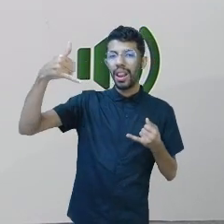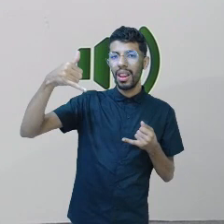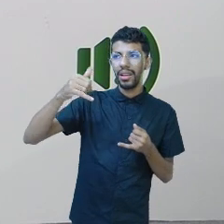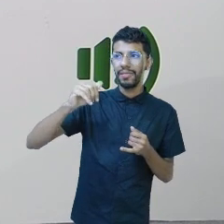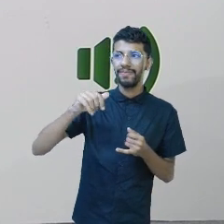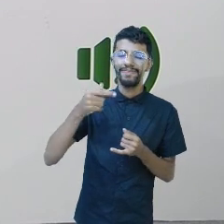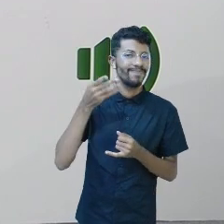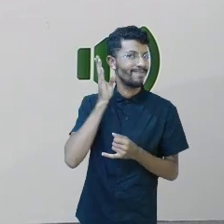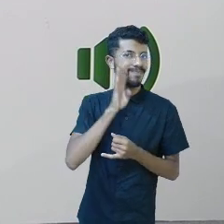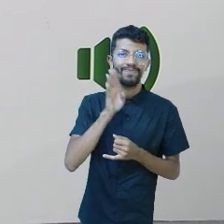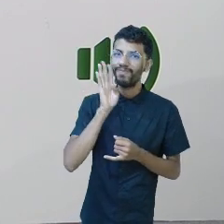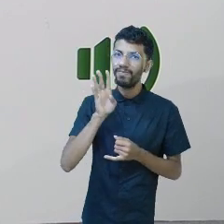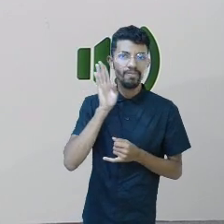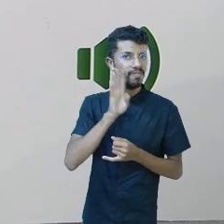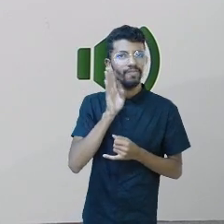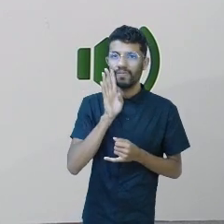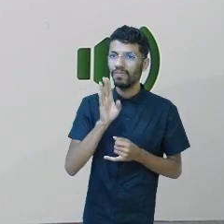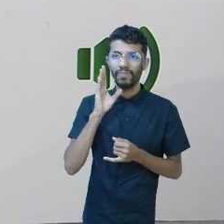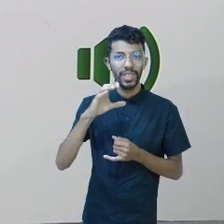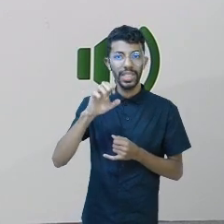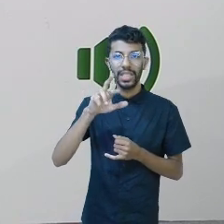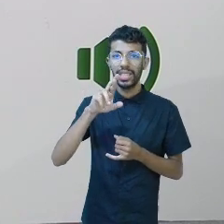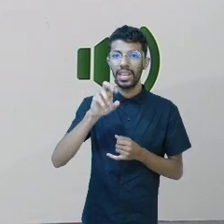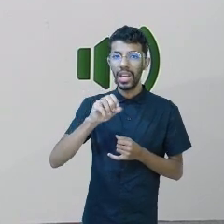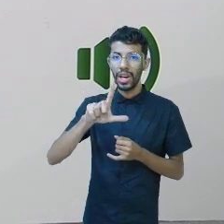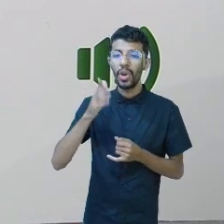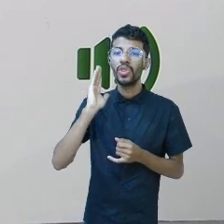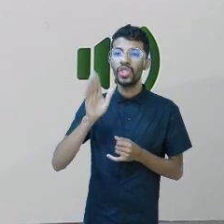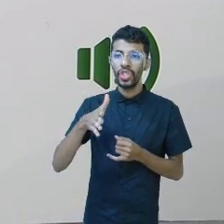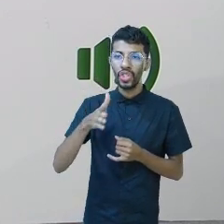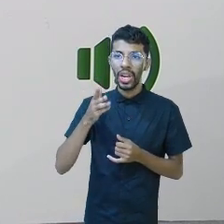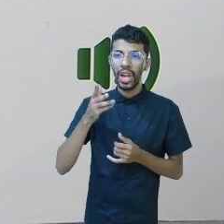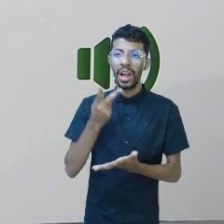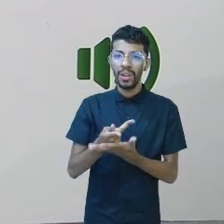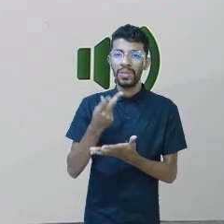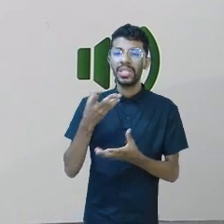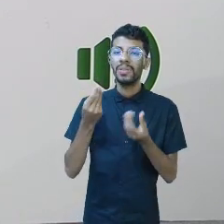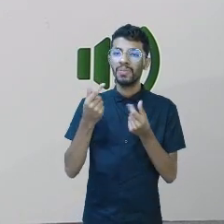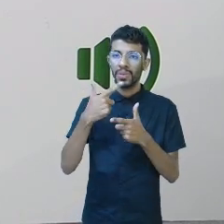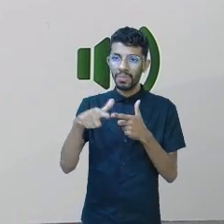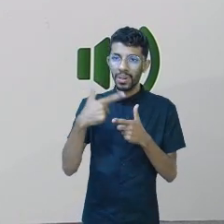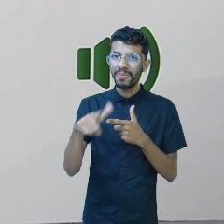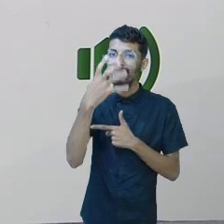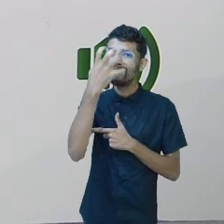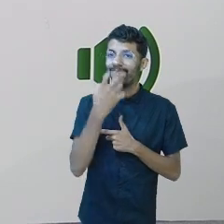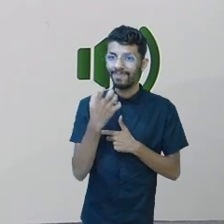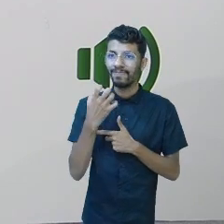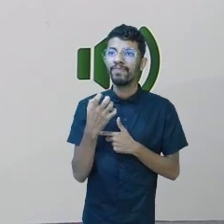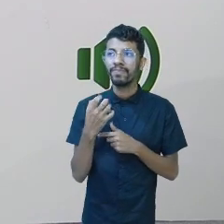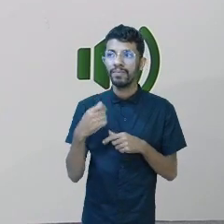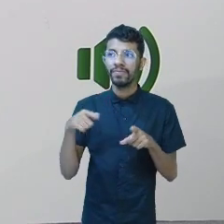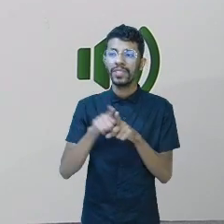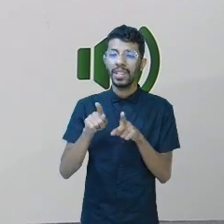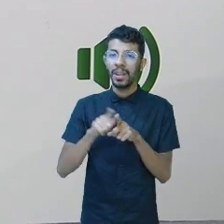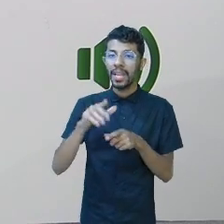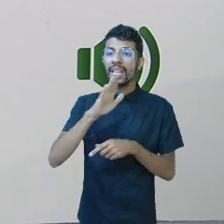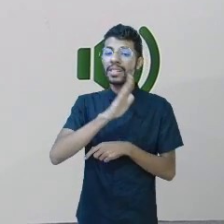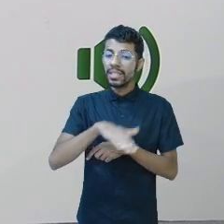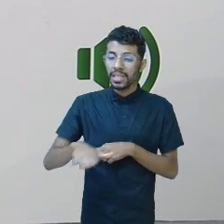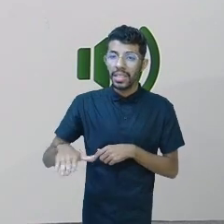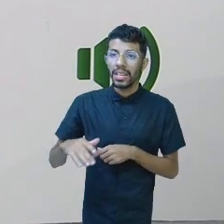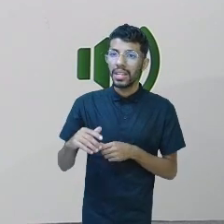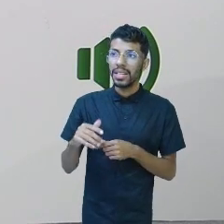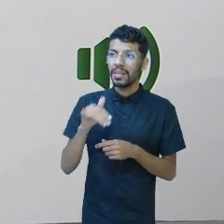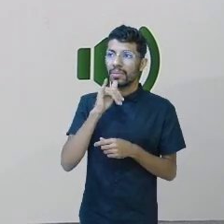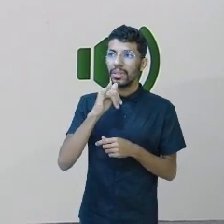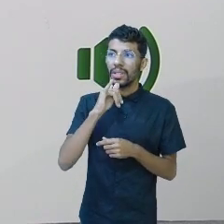Gente, isso não é legal, tá? O cerol, ele já causou acidentes sérios, inclusive em meninos, né, que estavam brincando, o cerol